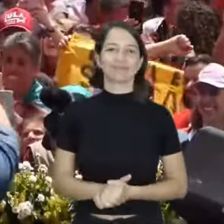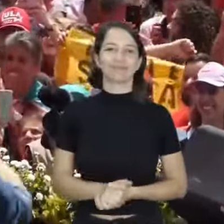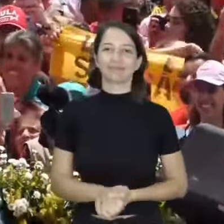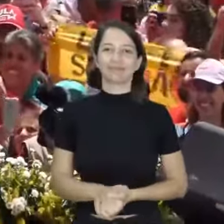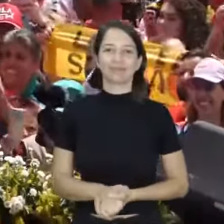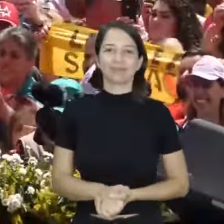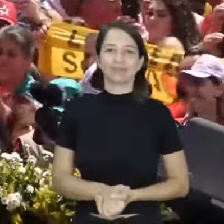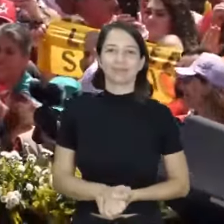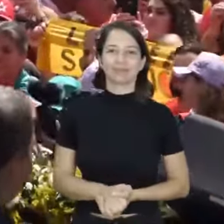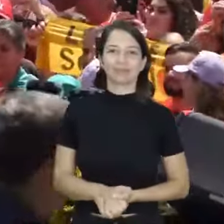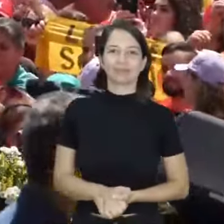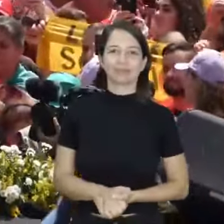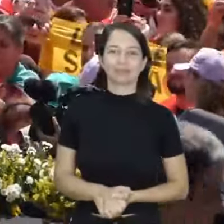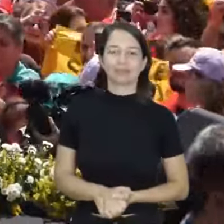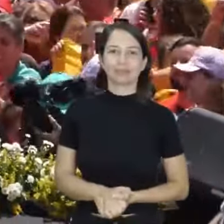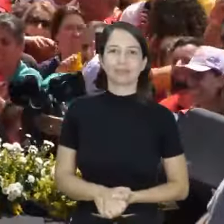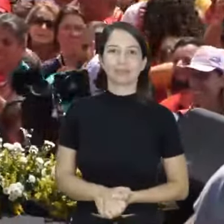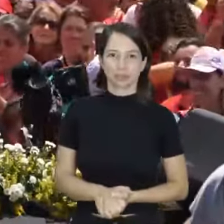Estuca.